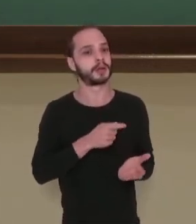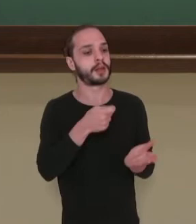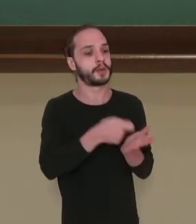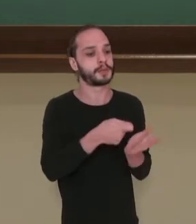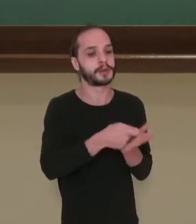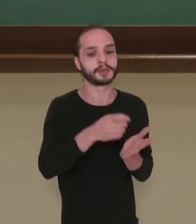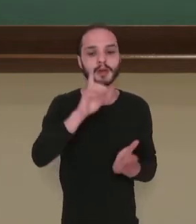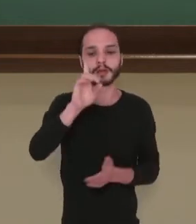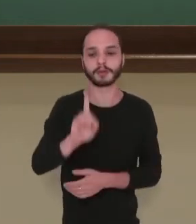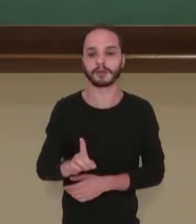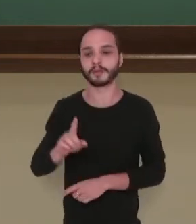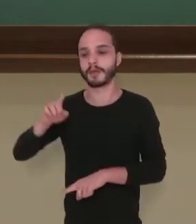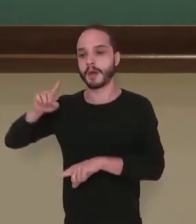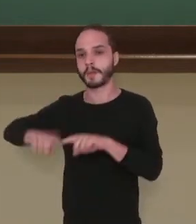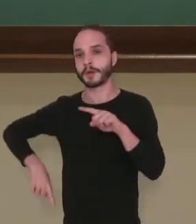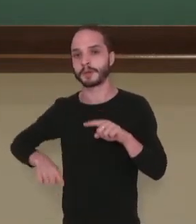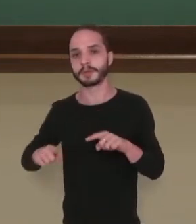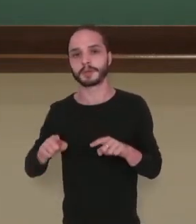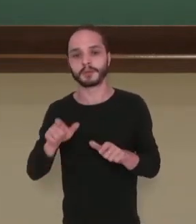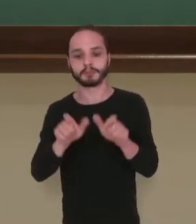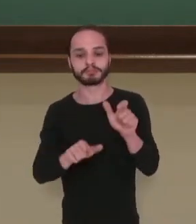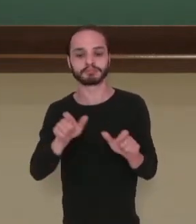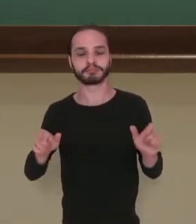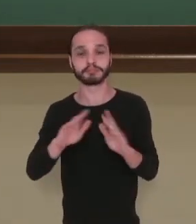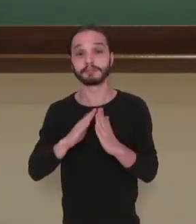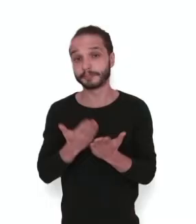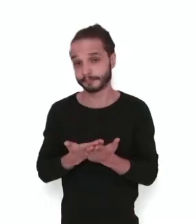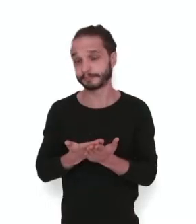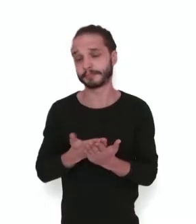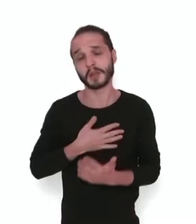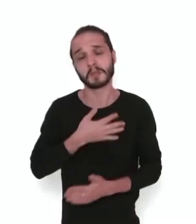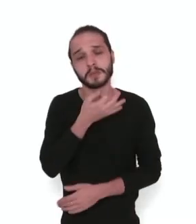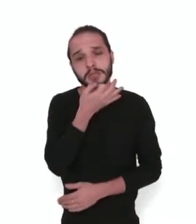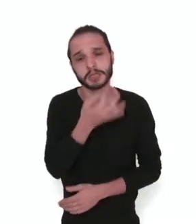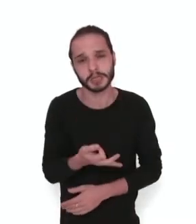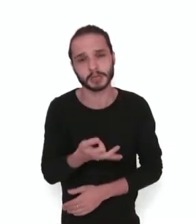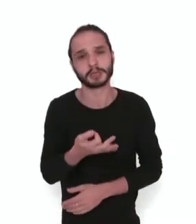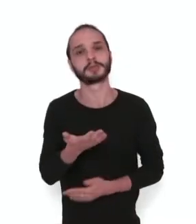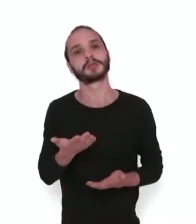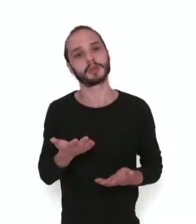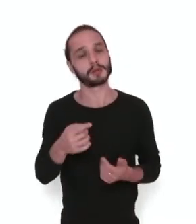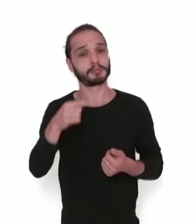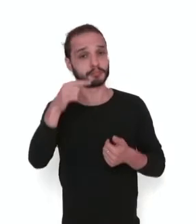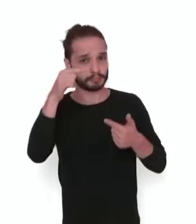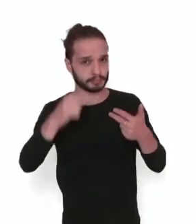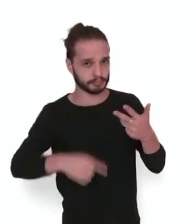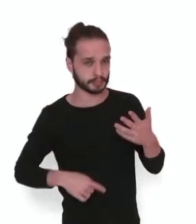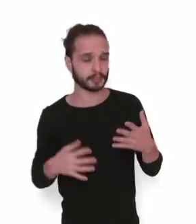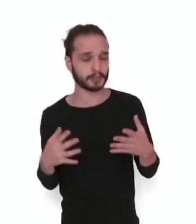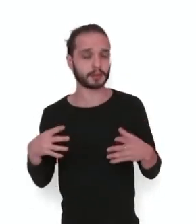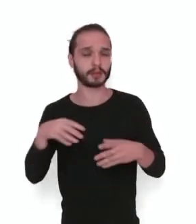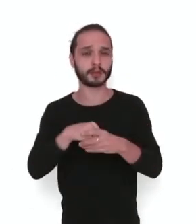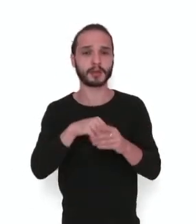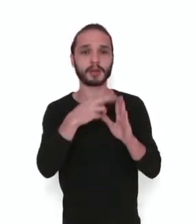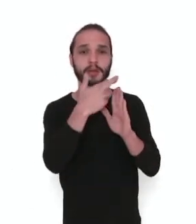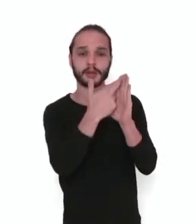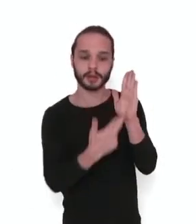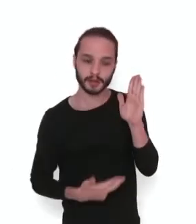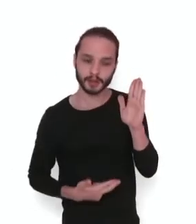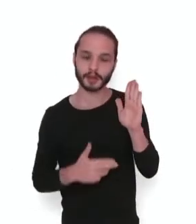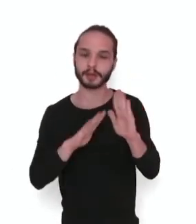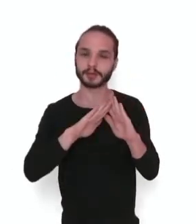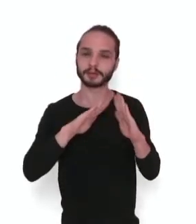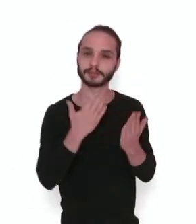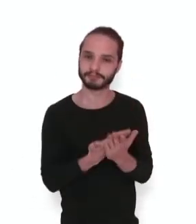de qualquer membro da comunidade escolar? Bom, minha sugestão: os direitos, deveres e proibições são regulamentados pelo